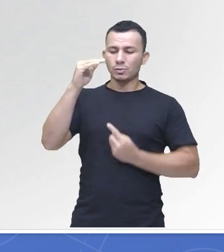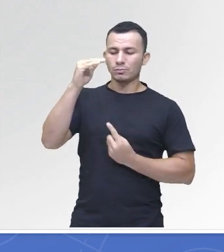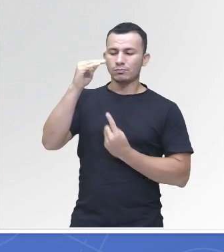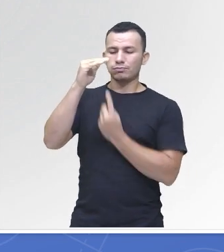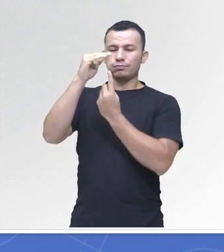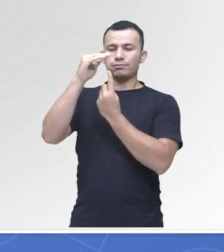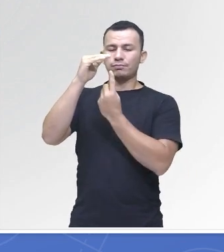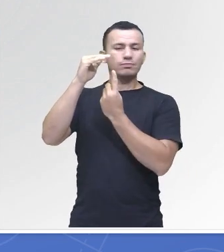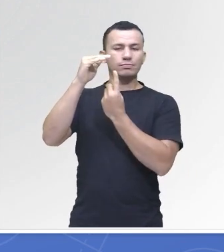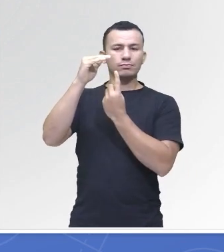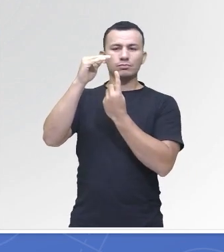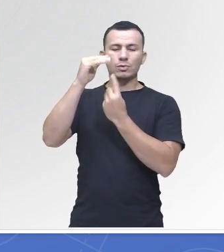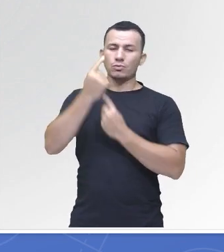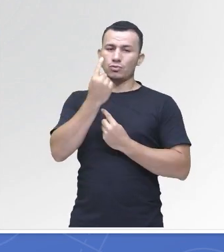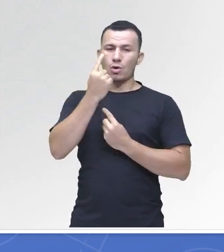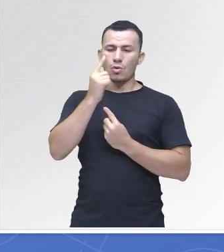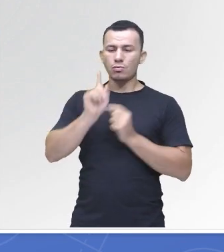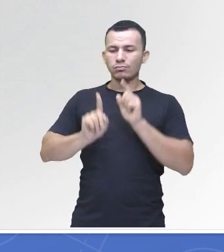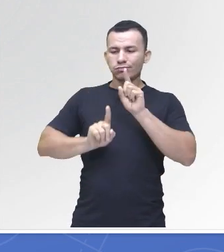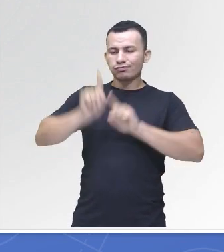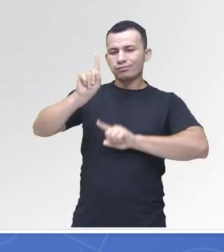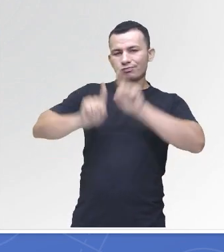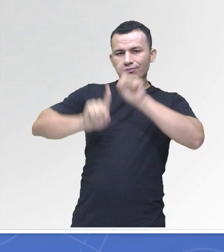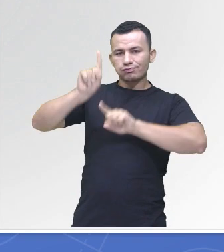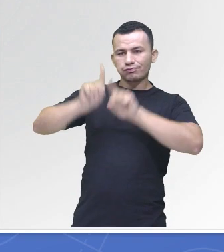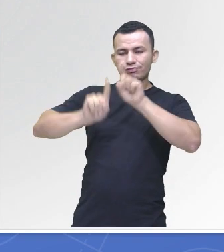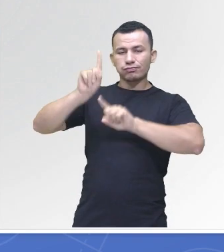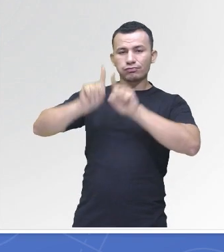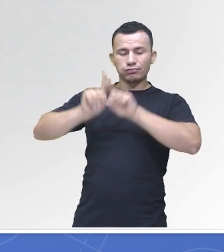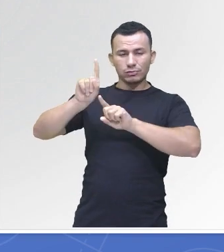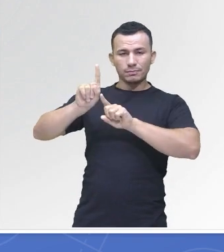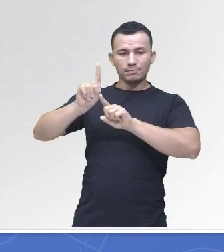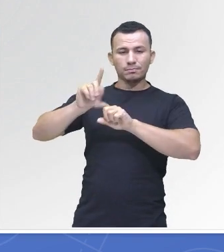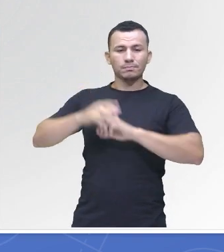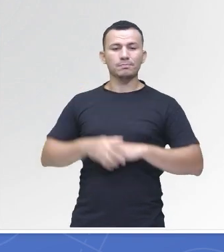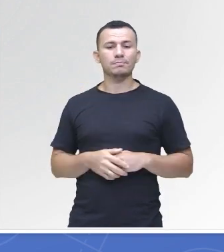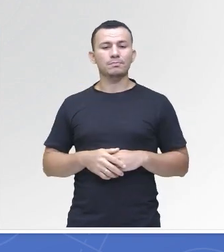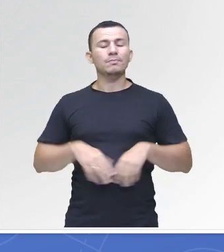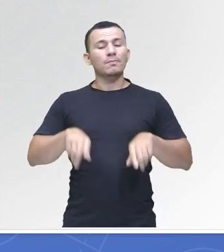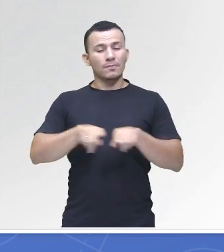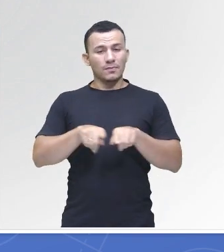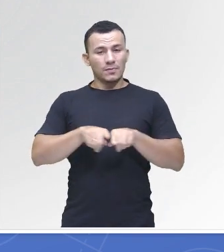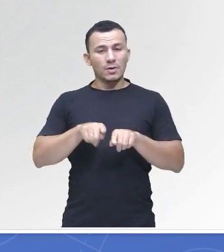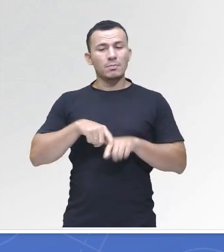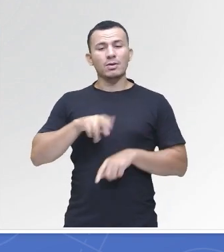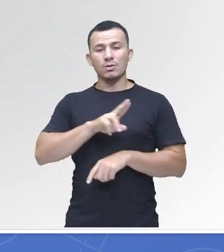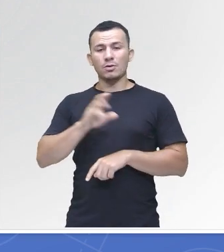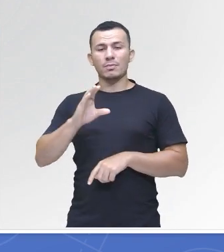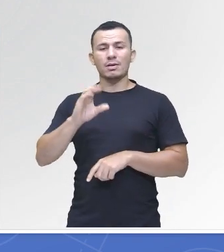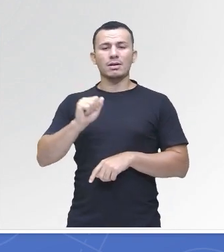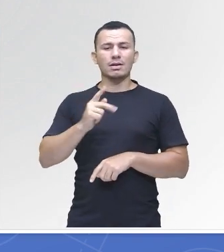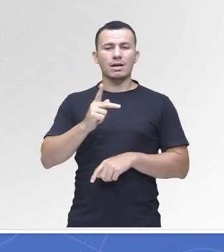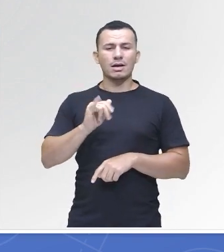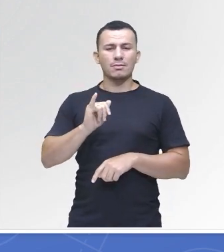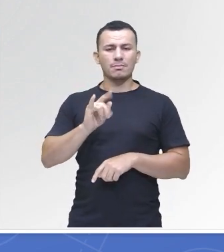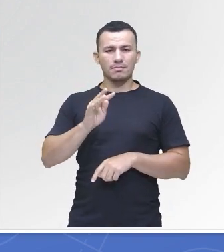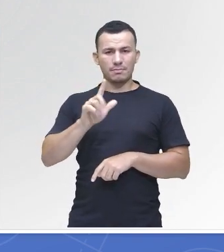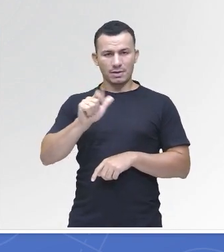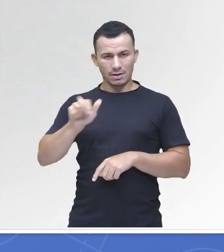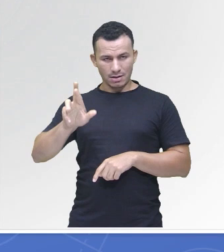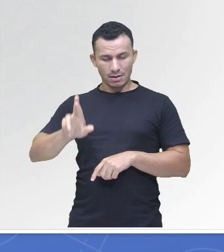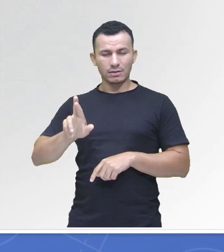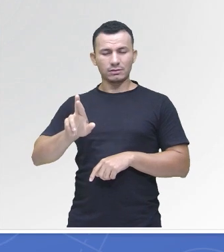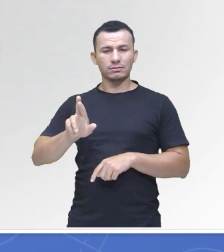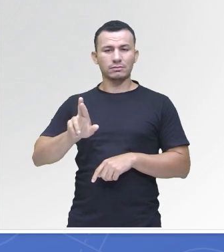ali uma única direção. Além disso, nós temos os capilares, né? Observe que a artéria e veia são